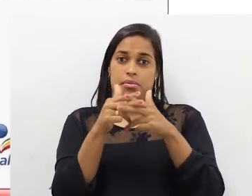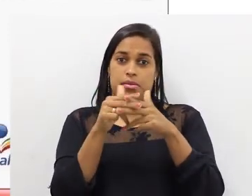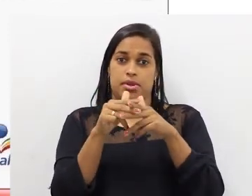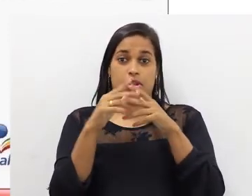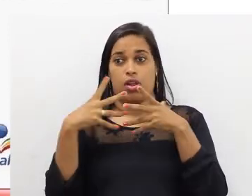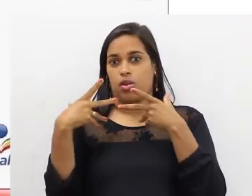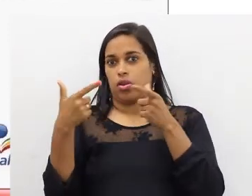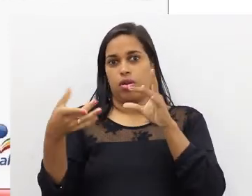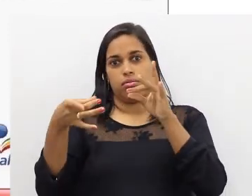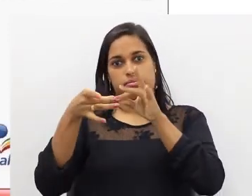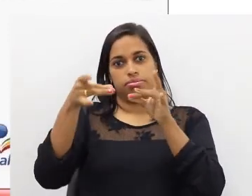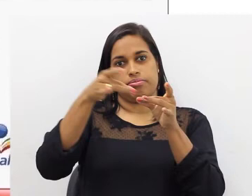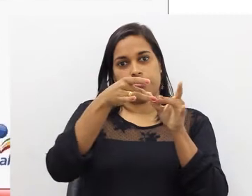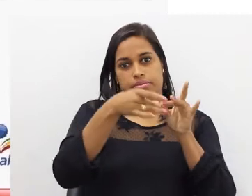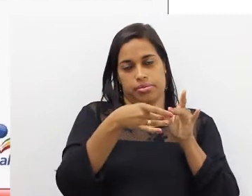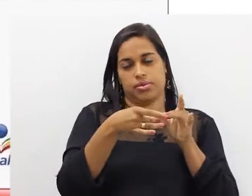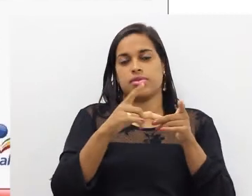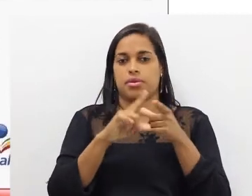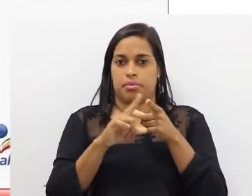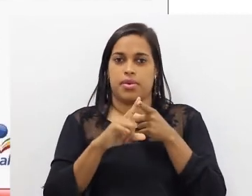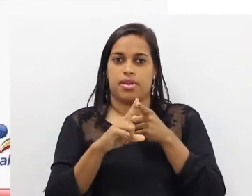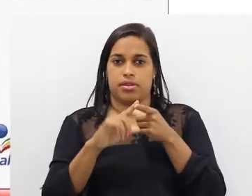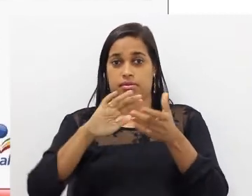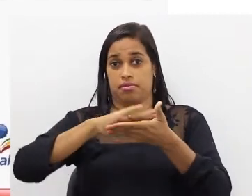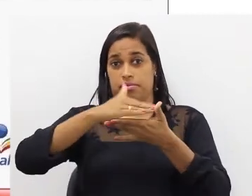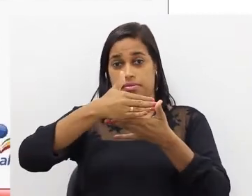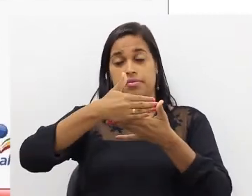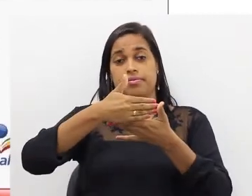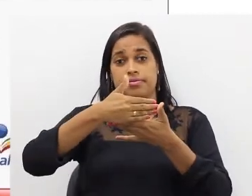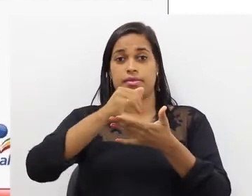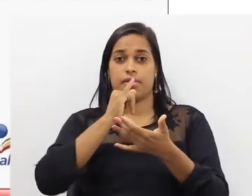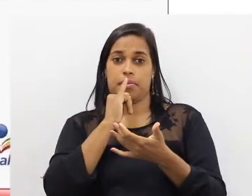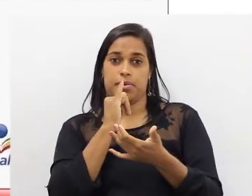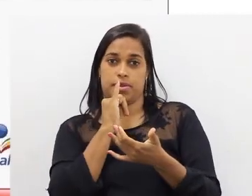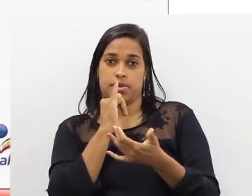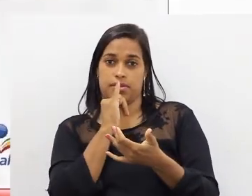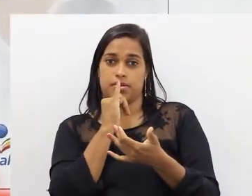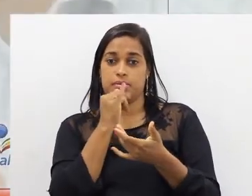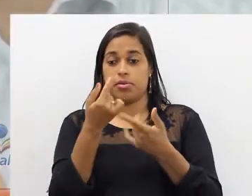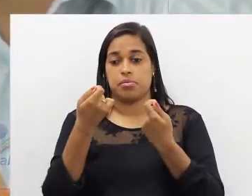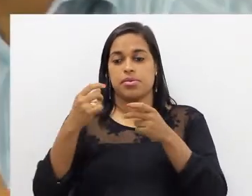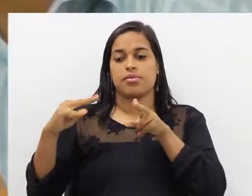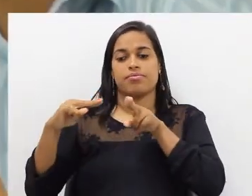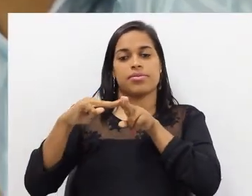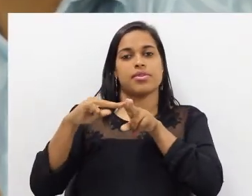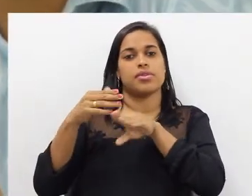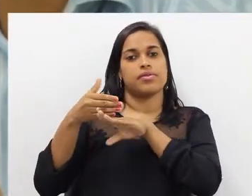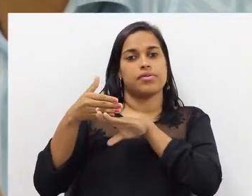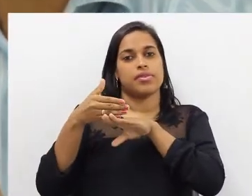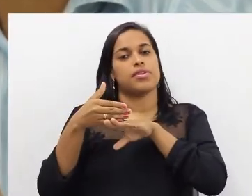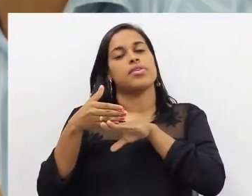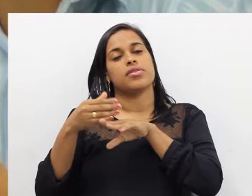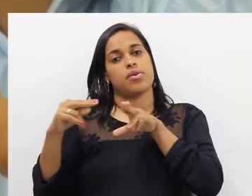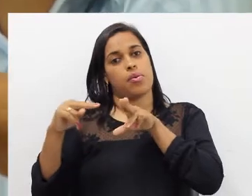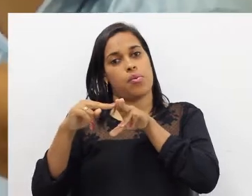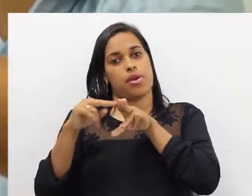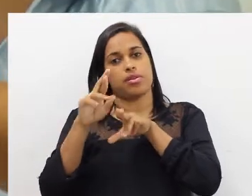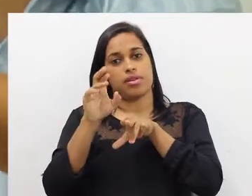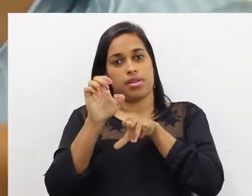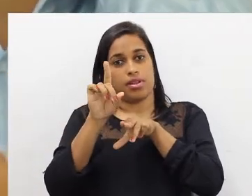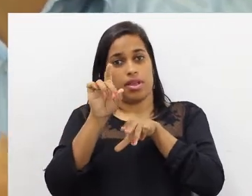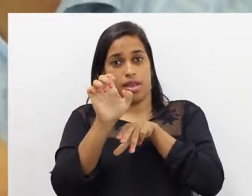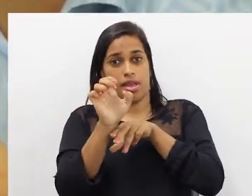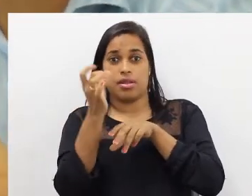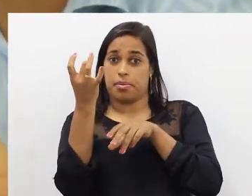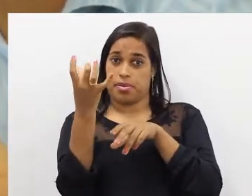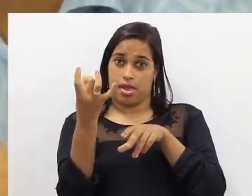todas as outras máquinas. Então, se eu tivesse que colocar a placa de rede aqui, eu teria uma máquina com 4 placas de rede, né? Um cabo para